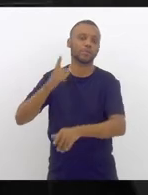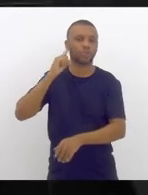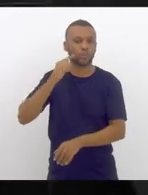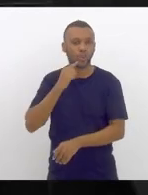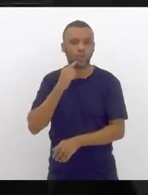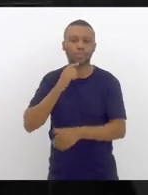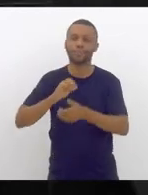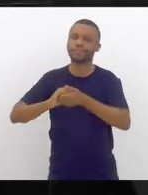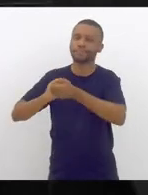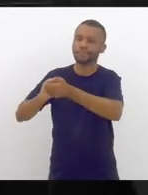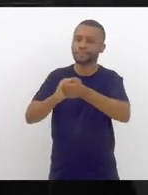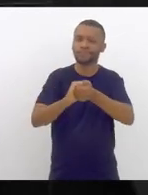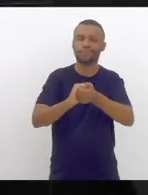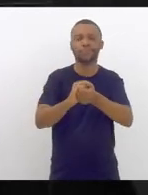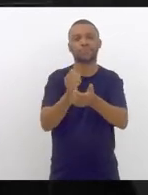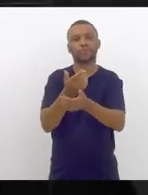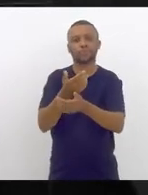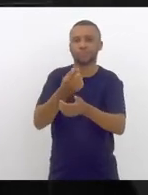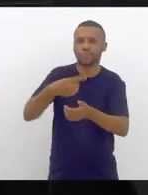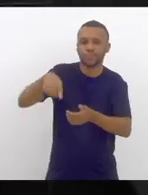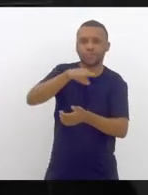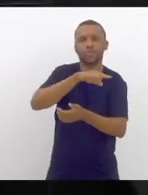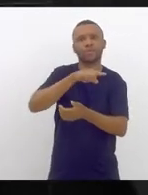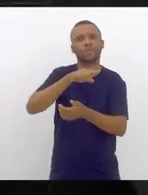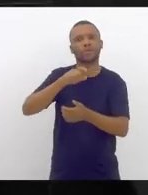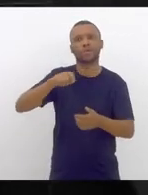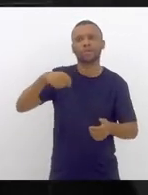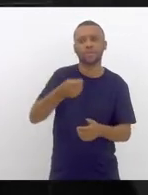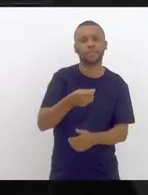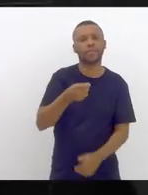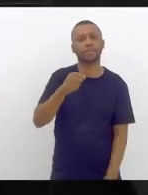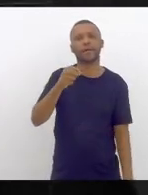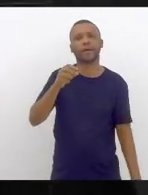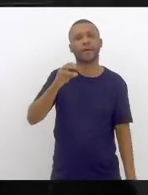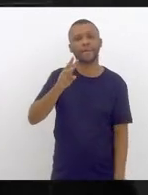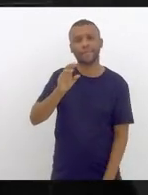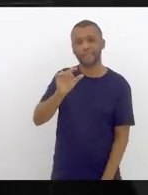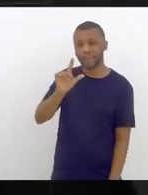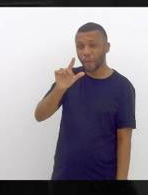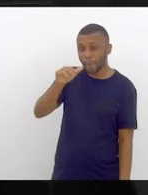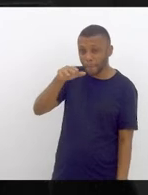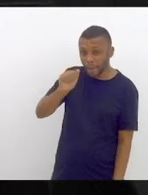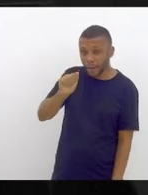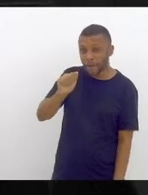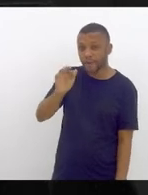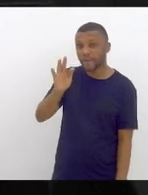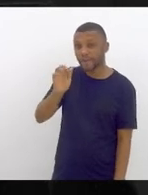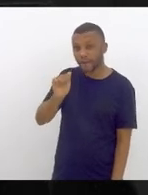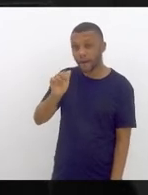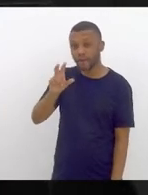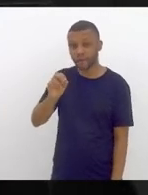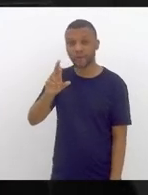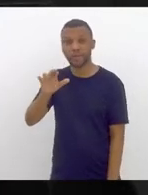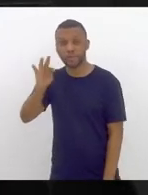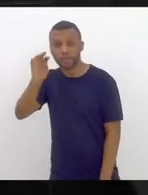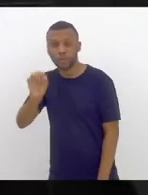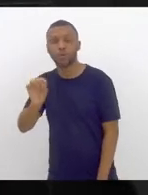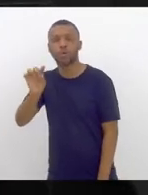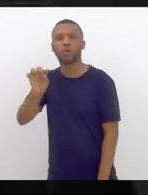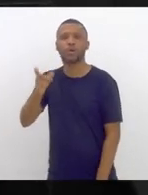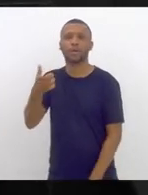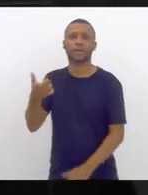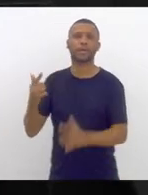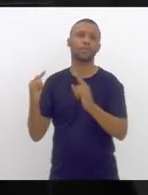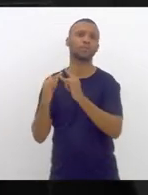aqui em nome de todos eles e todas elas a Vilma professora Vilma Favorito aqui do Rio de Janeiro do Instituto Nacional de Educação de